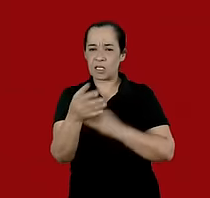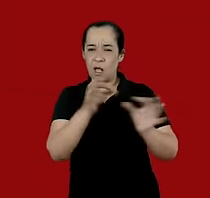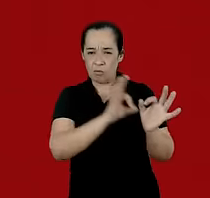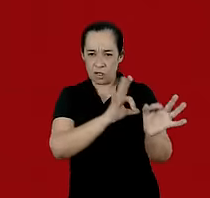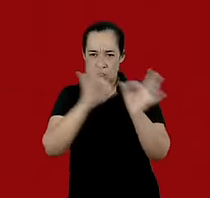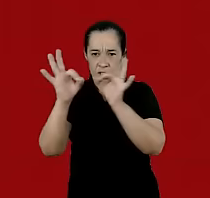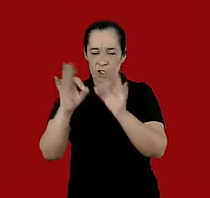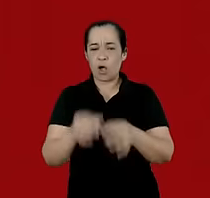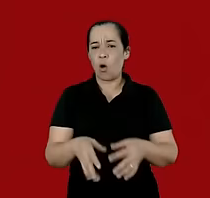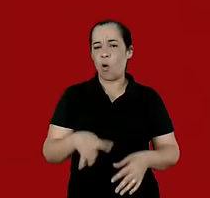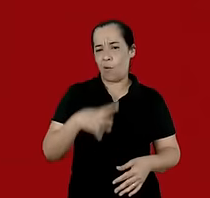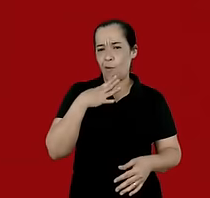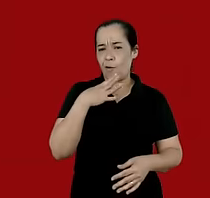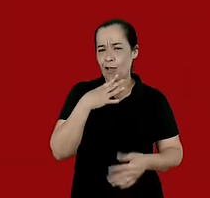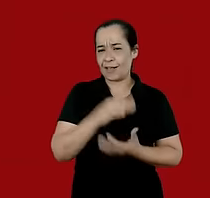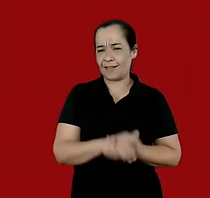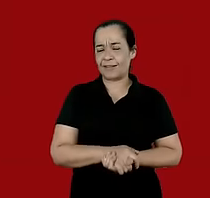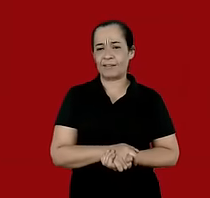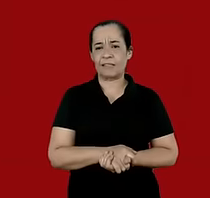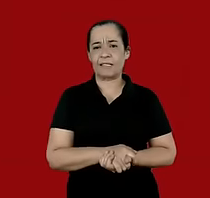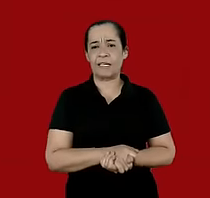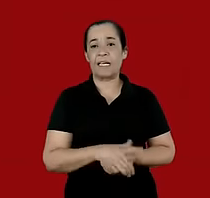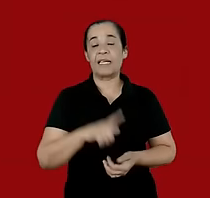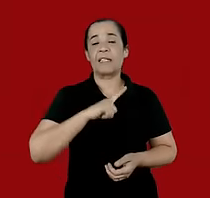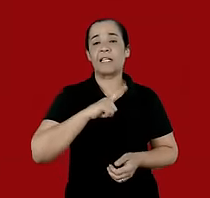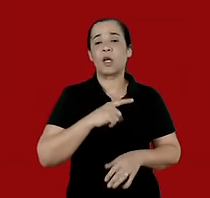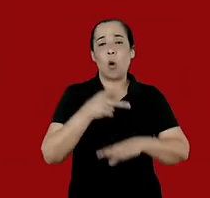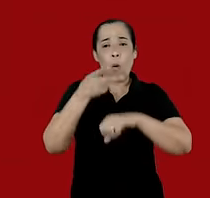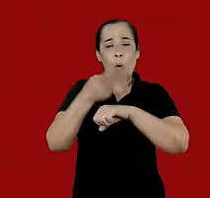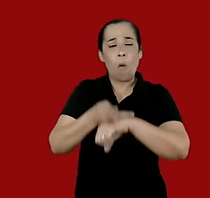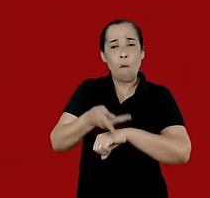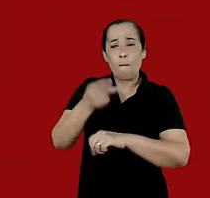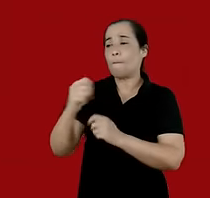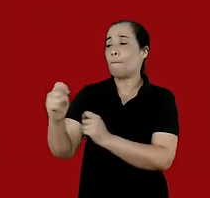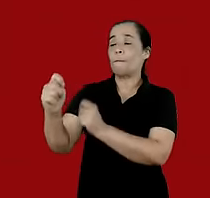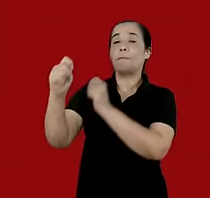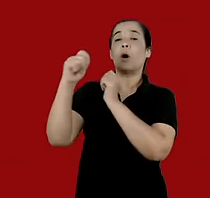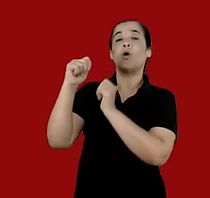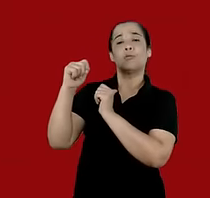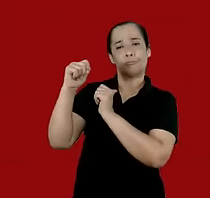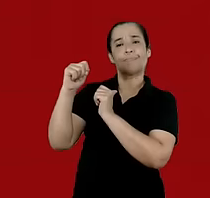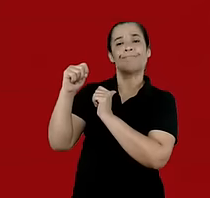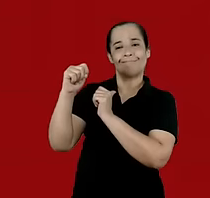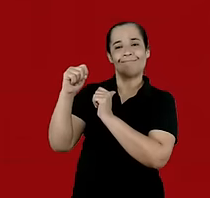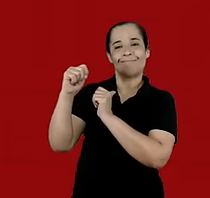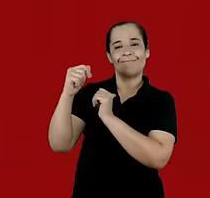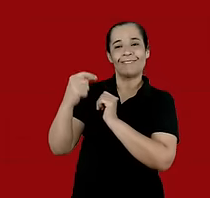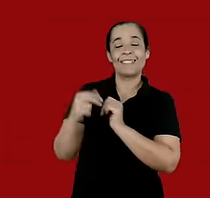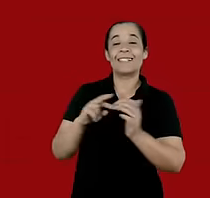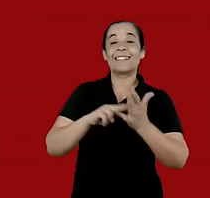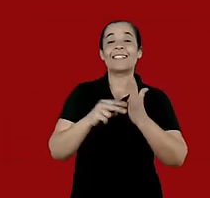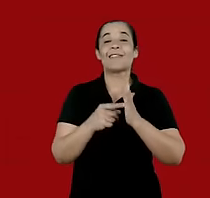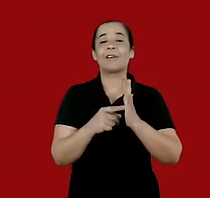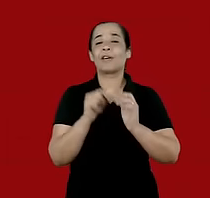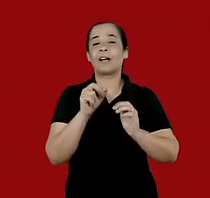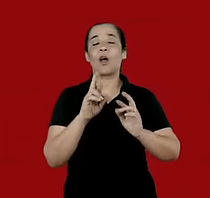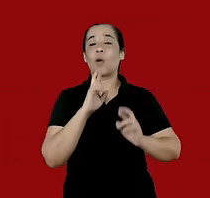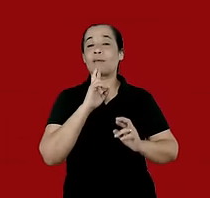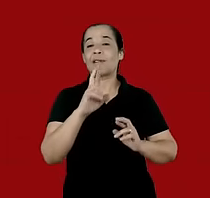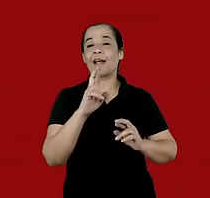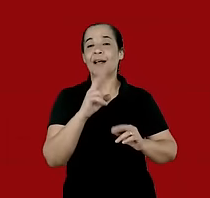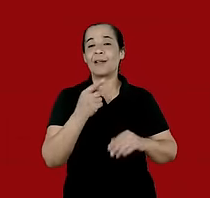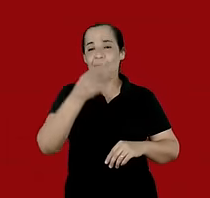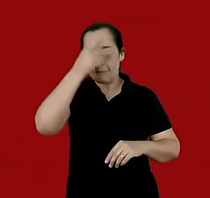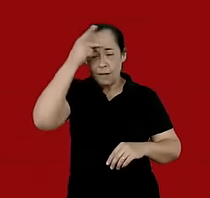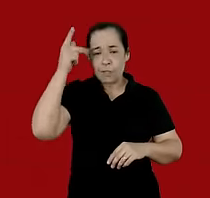da da da da curva de renda fixa tem um prêmio e esse prêmio acaba que ele vira resultado para quem carrega ao longo do tempo então olhando esse